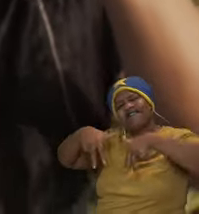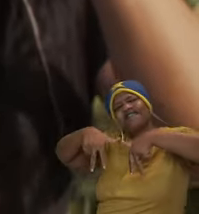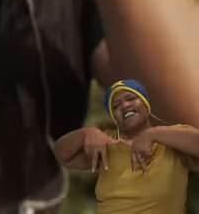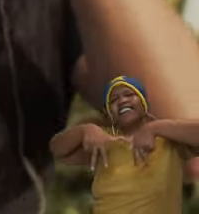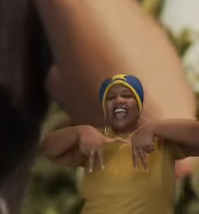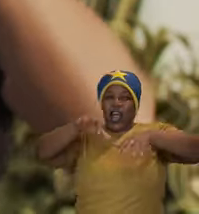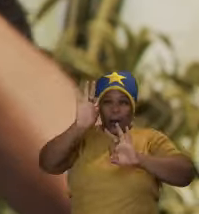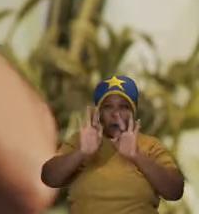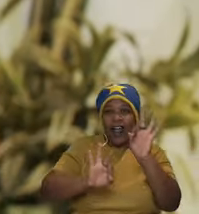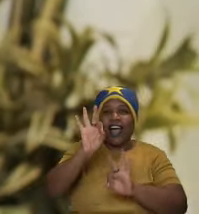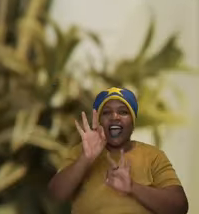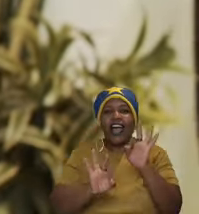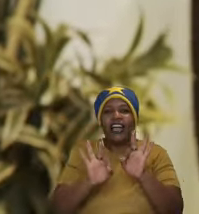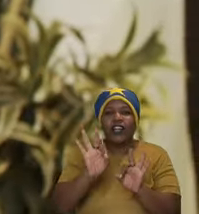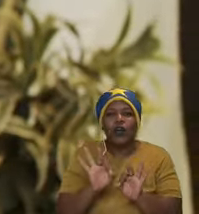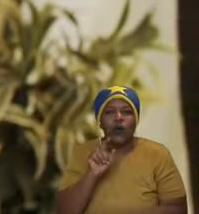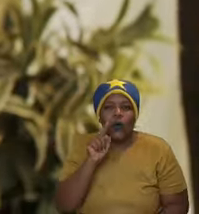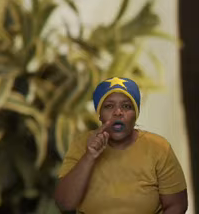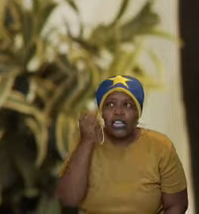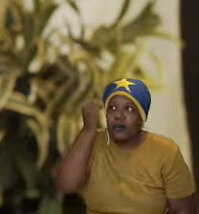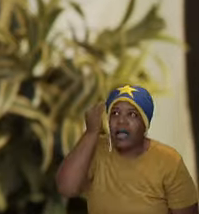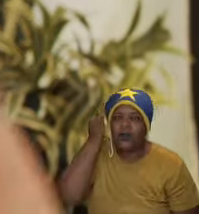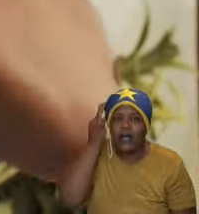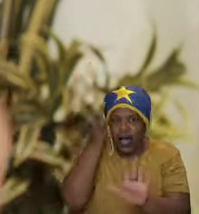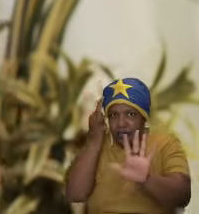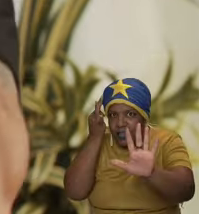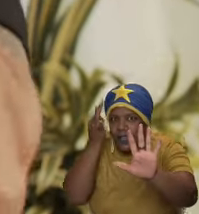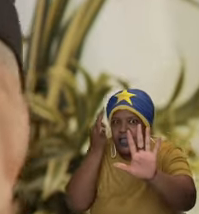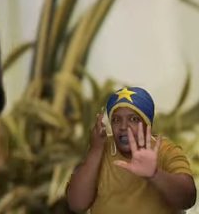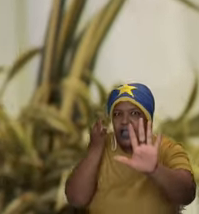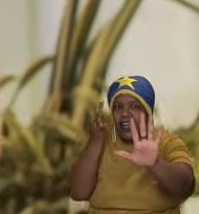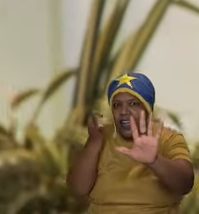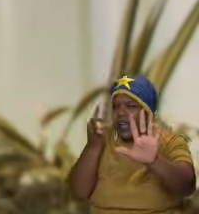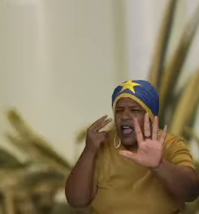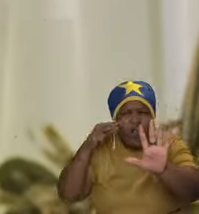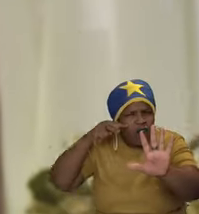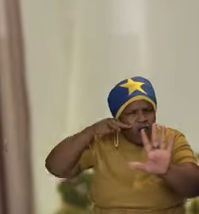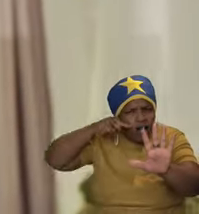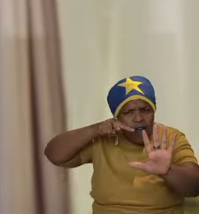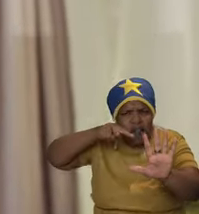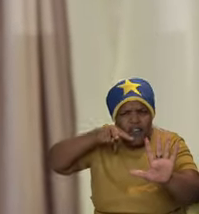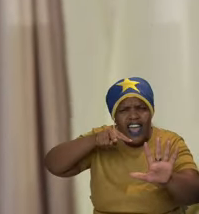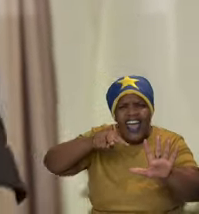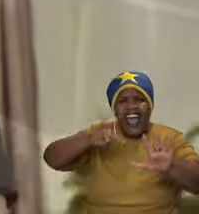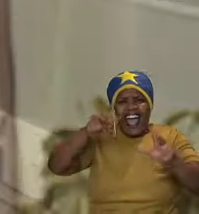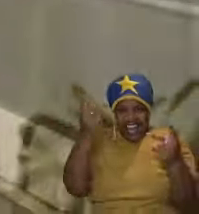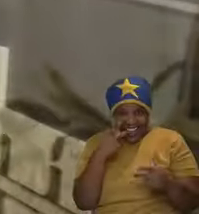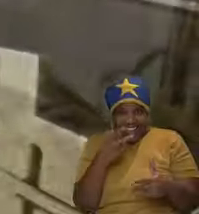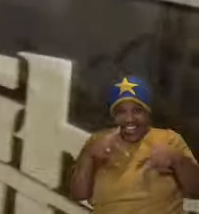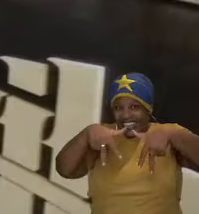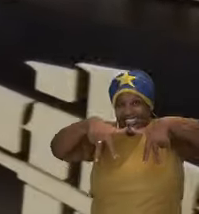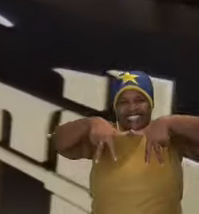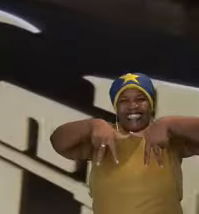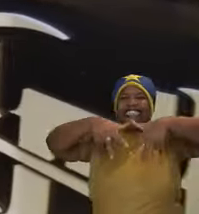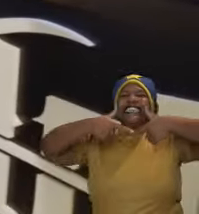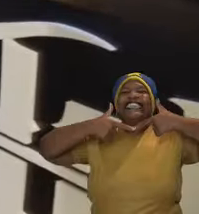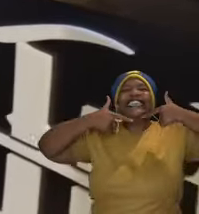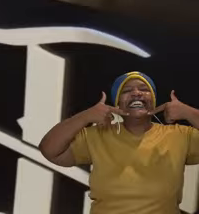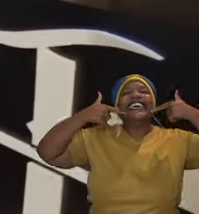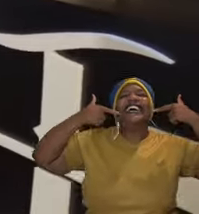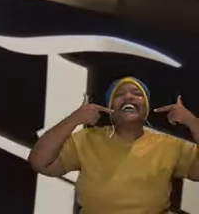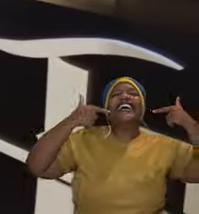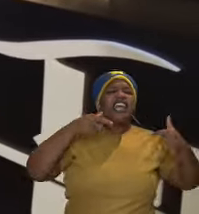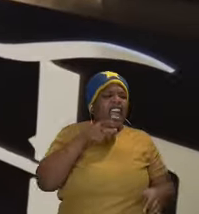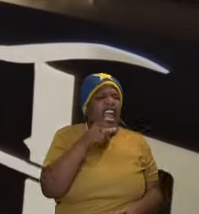E o plano começa ao amanhecer. Todos verão que a gente tá feliz. Logo eles